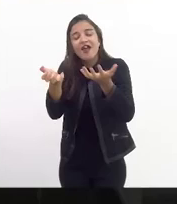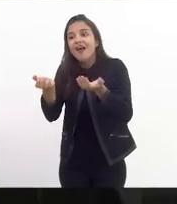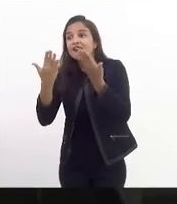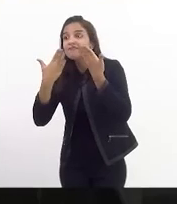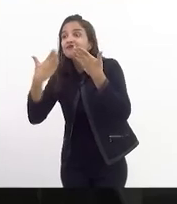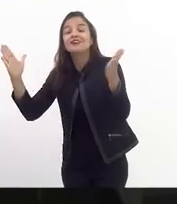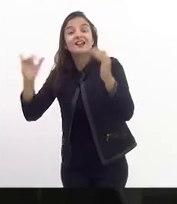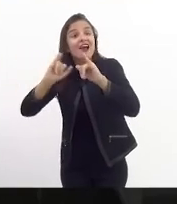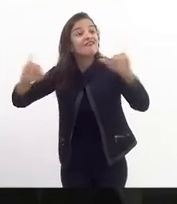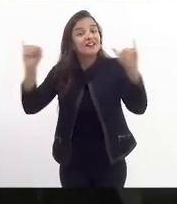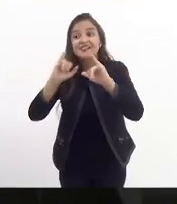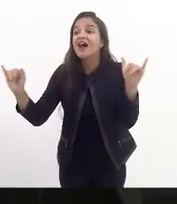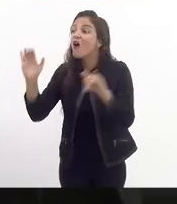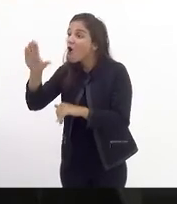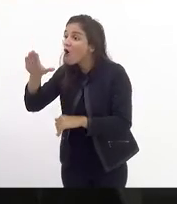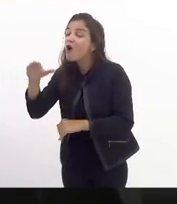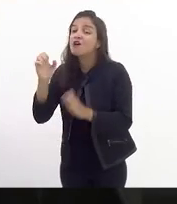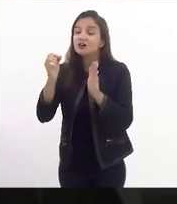quê?